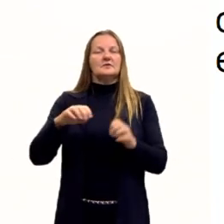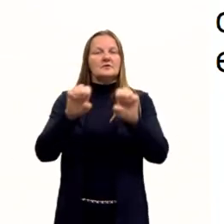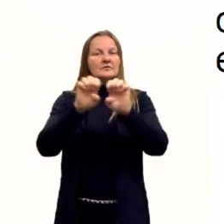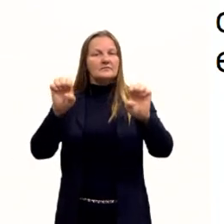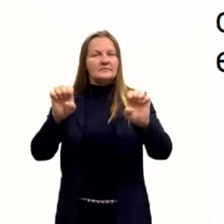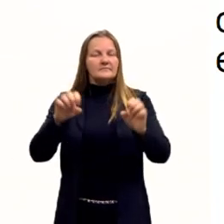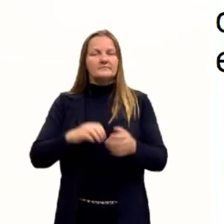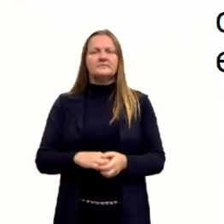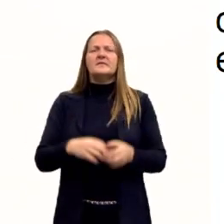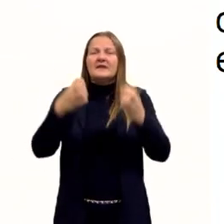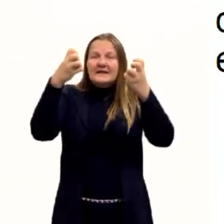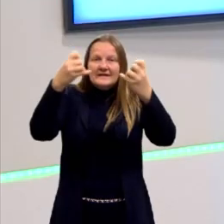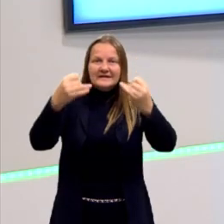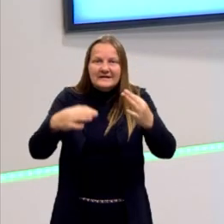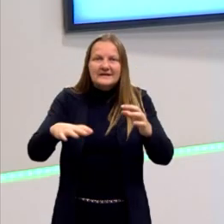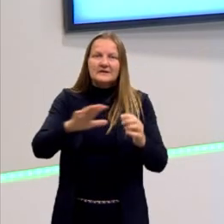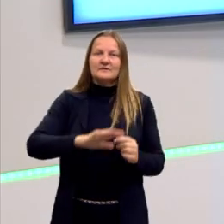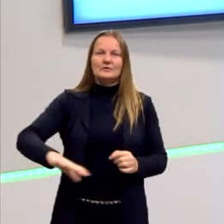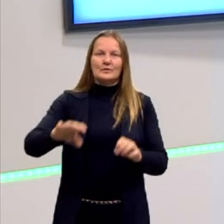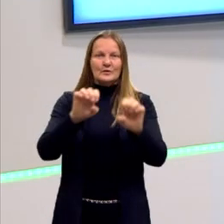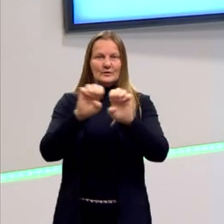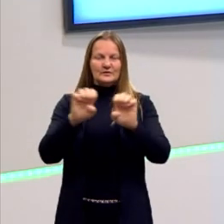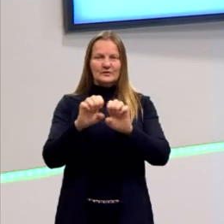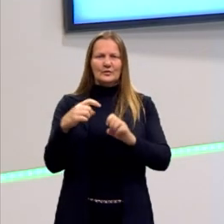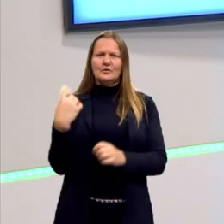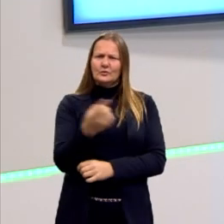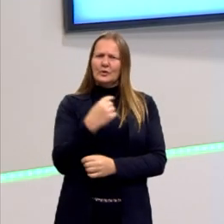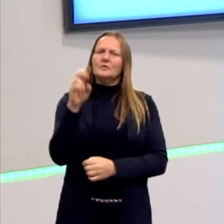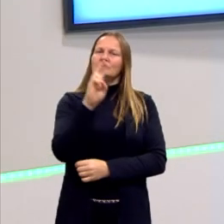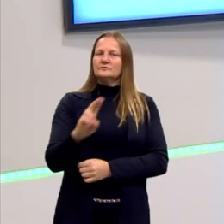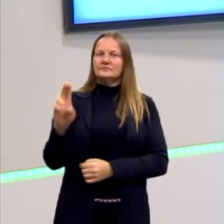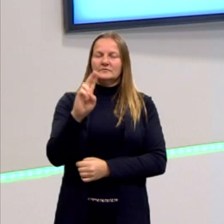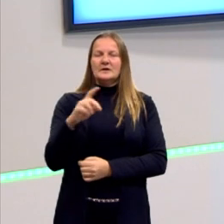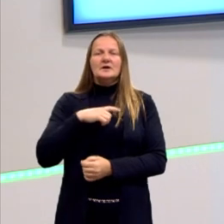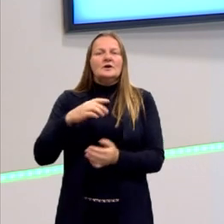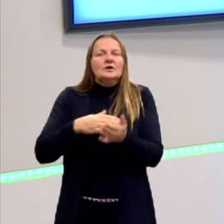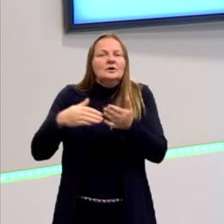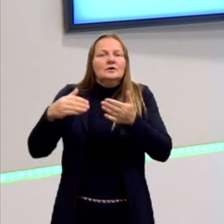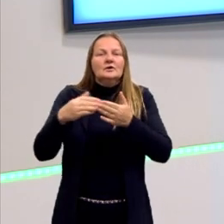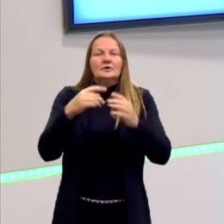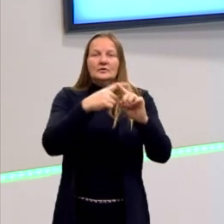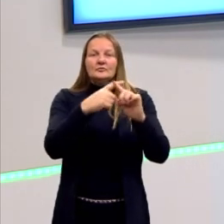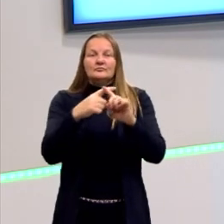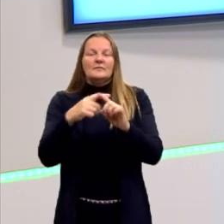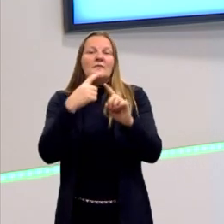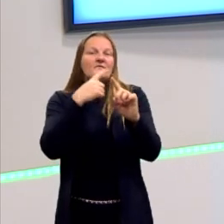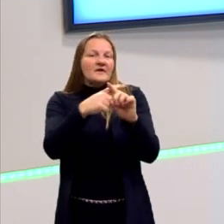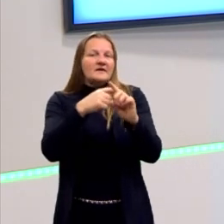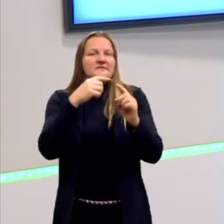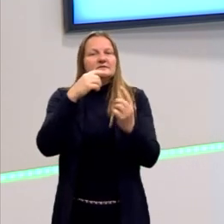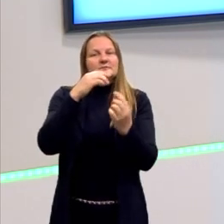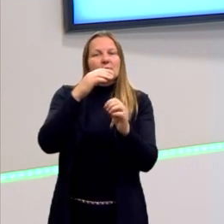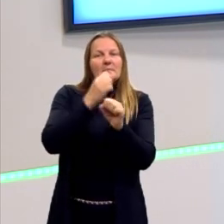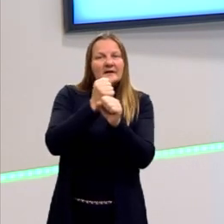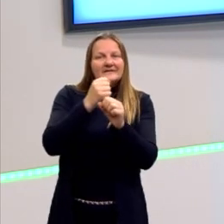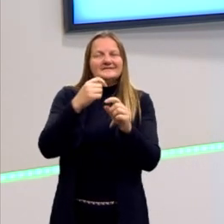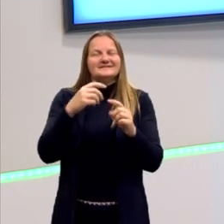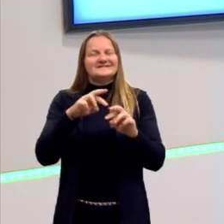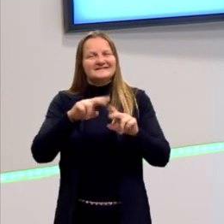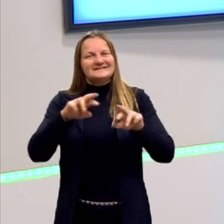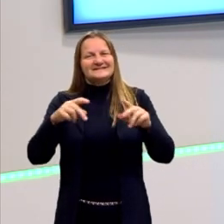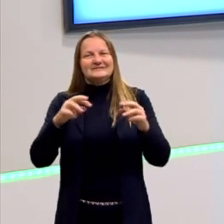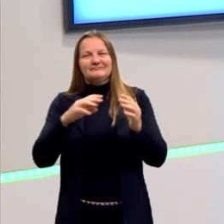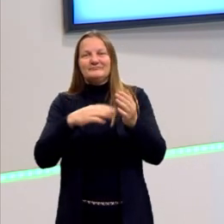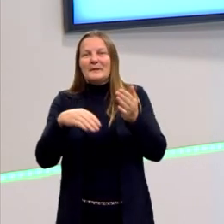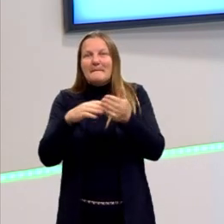equação então aqui na área das equações nós vamos utilizar todas as operações fundamentais a relação